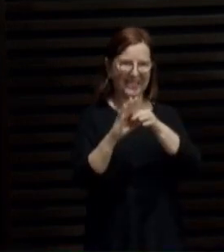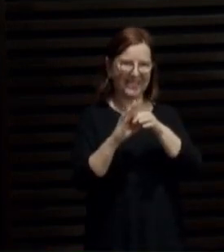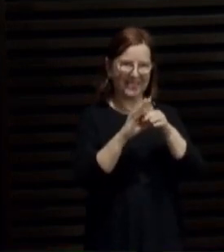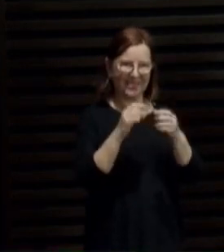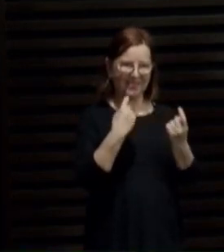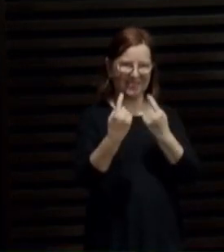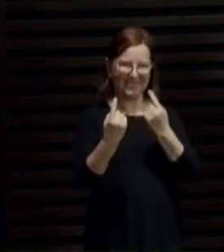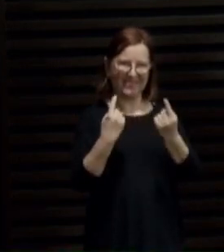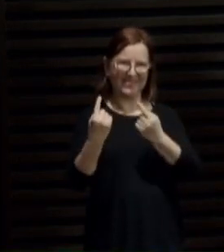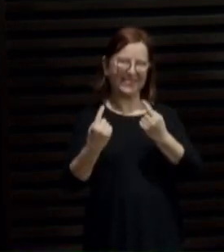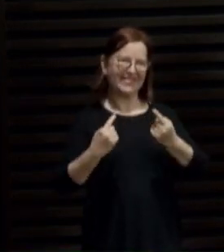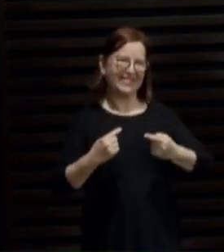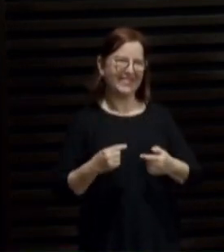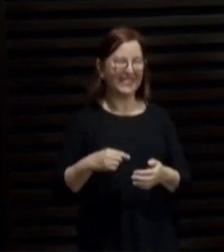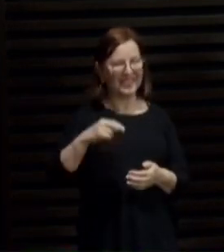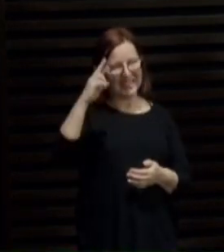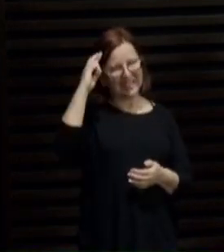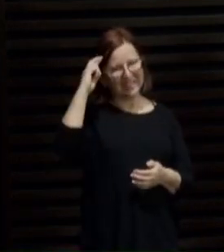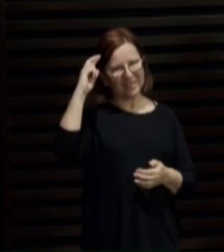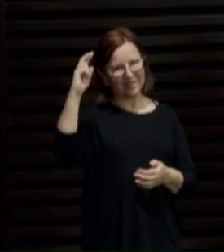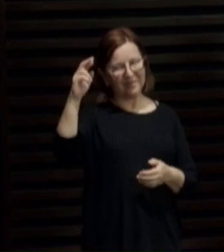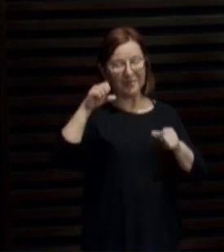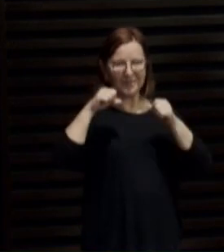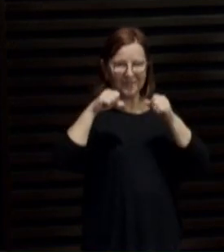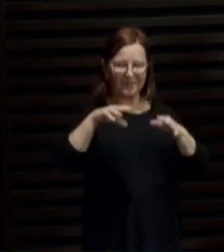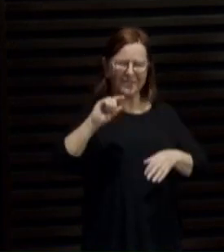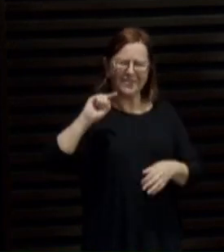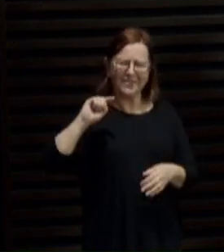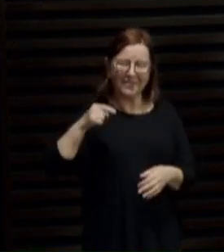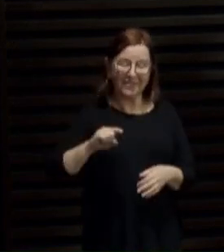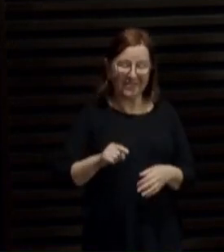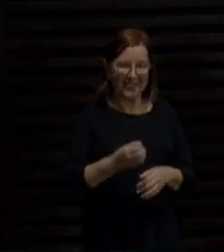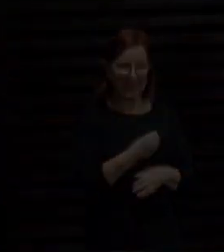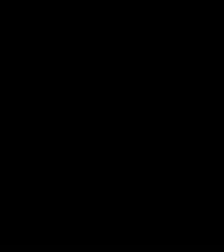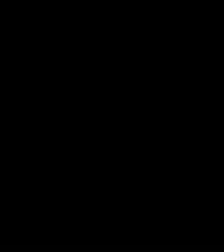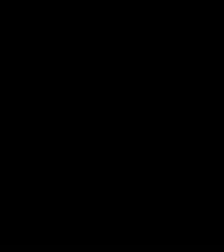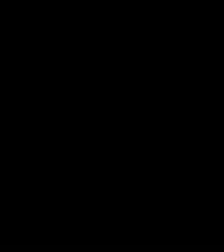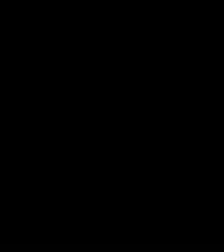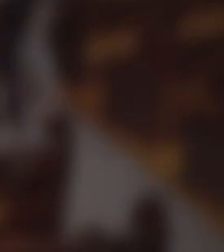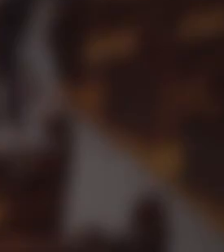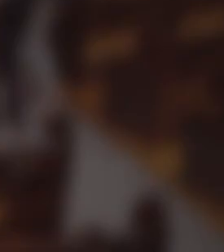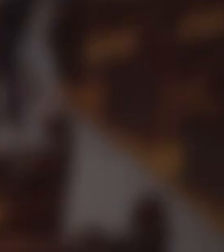para com os outros. Que o Senhor abençoe profundamente a vida de cada um de nós.